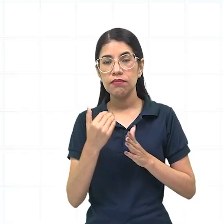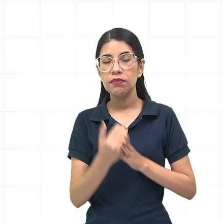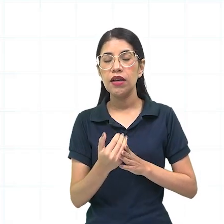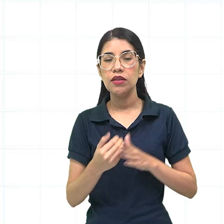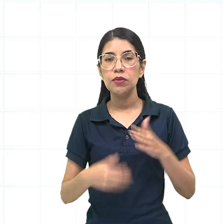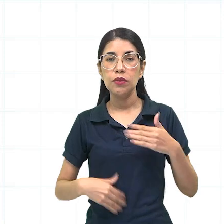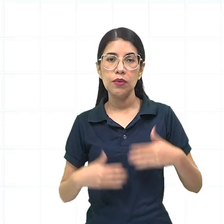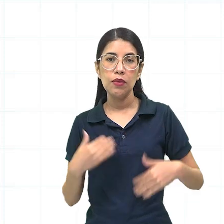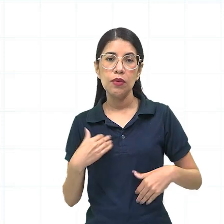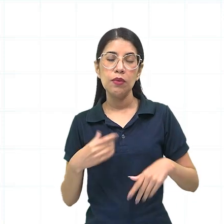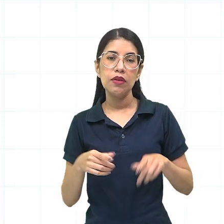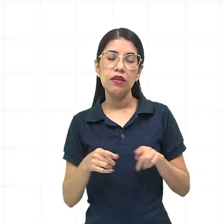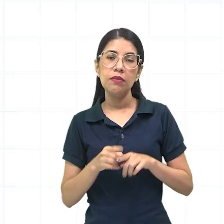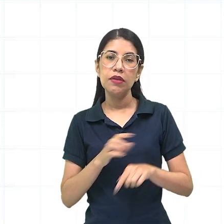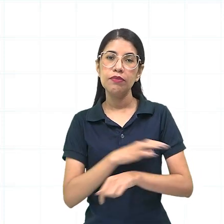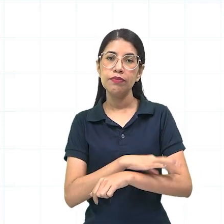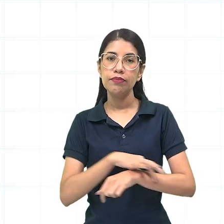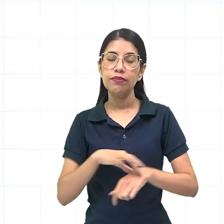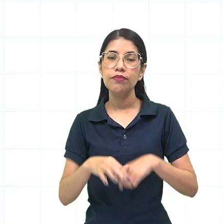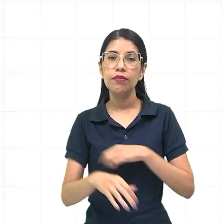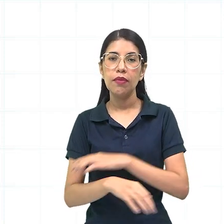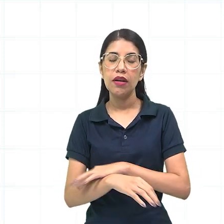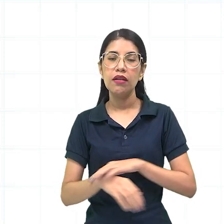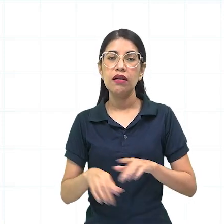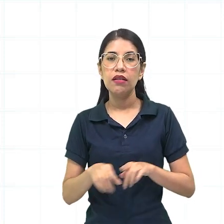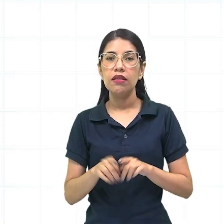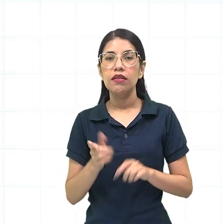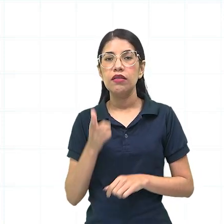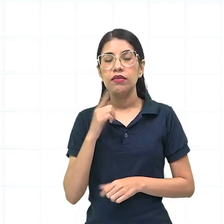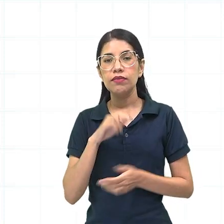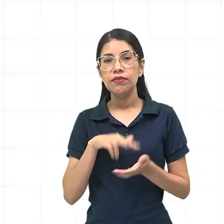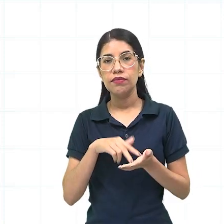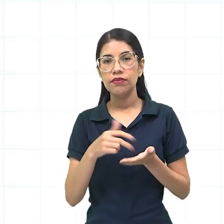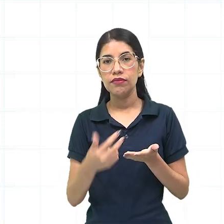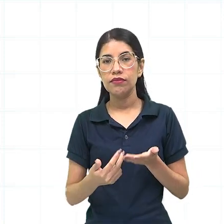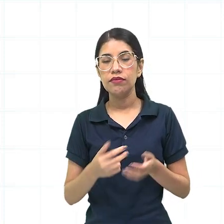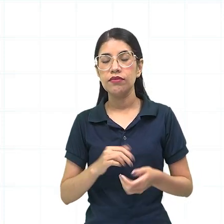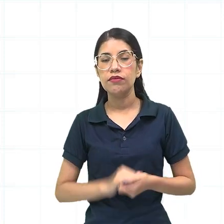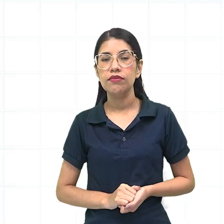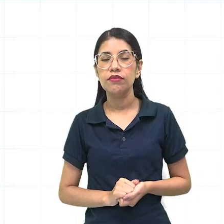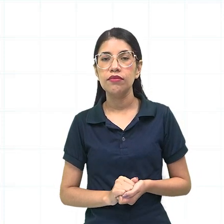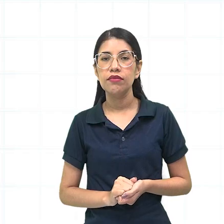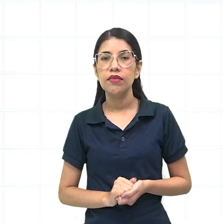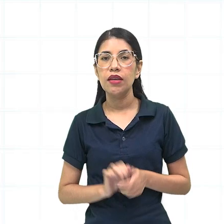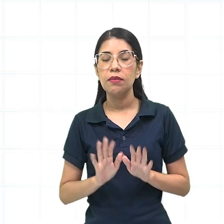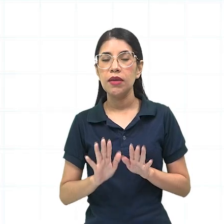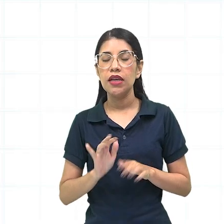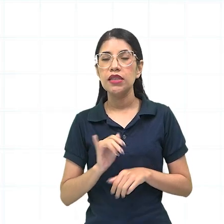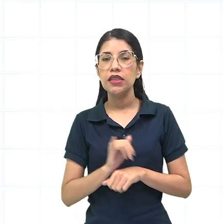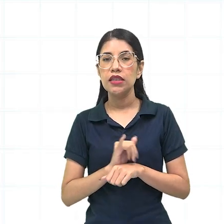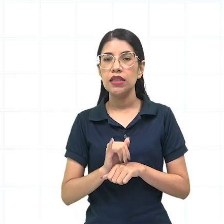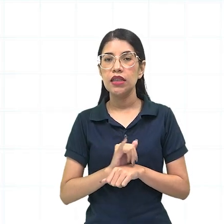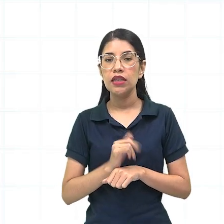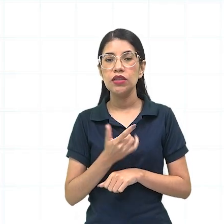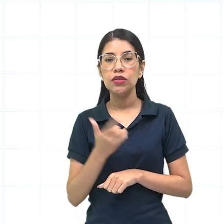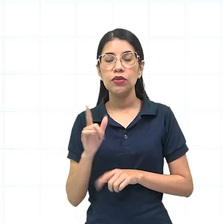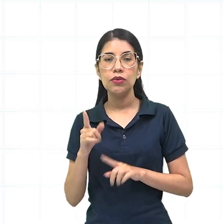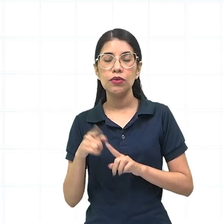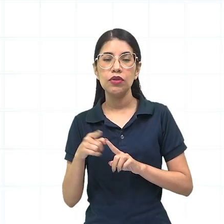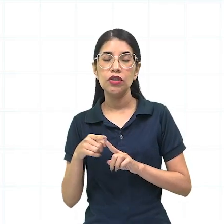do tronco e também nos braços para poder derrubar o adversário. Já as técnicas da luta